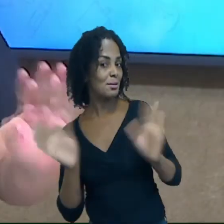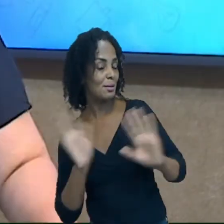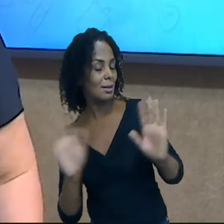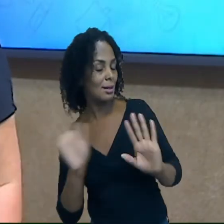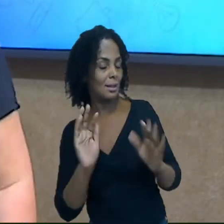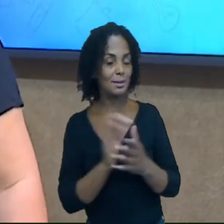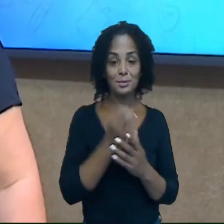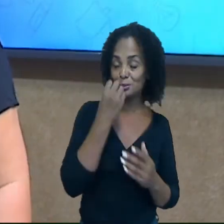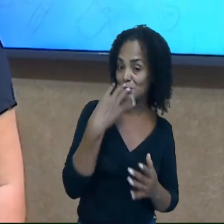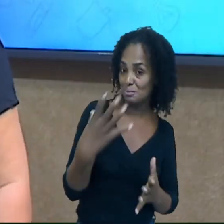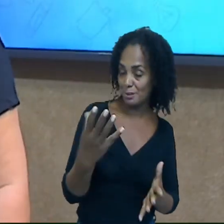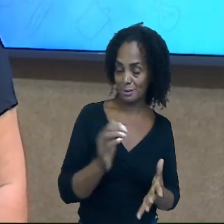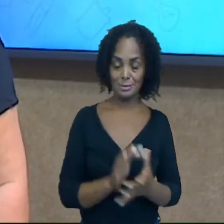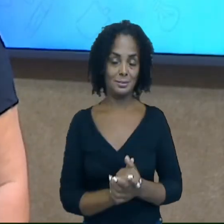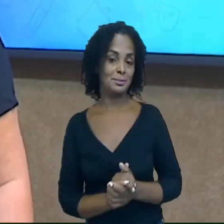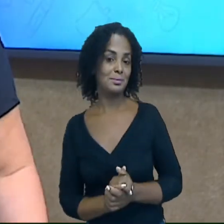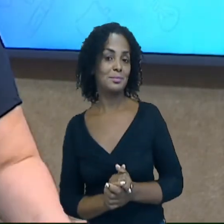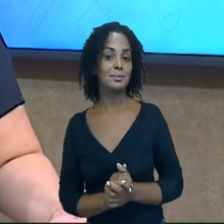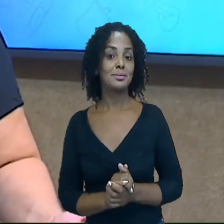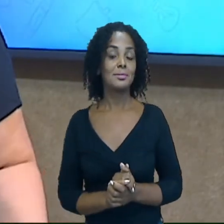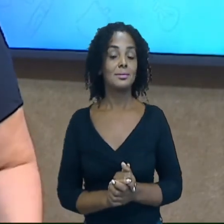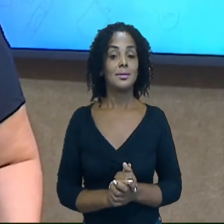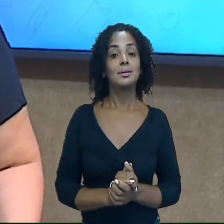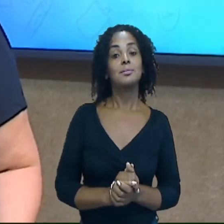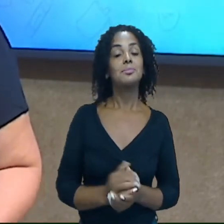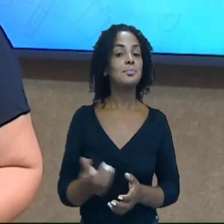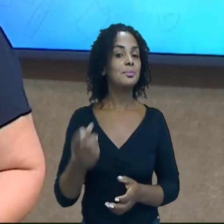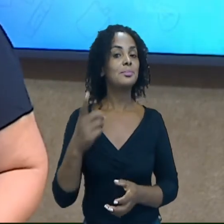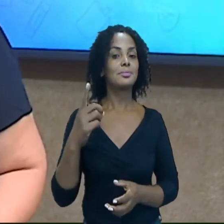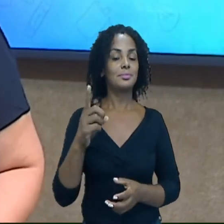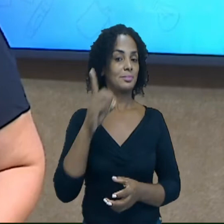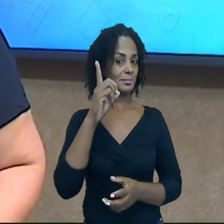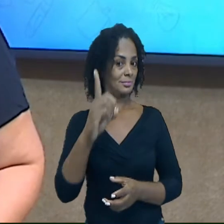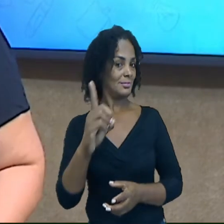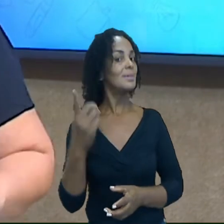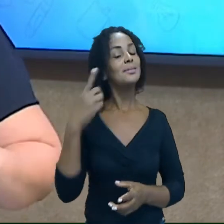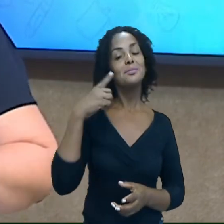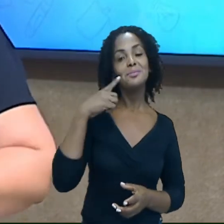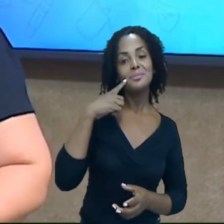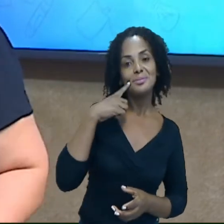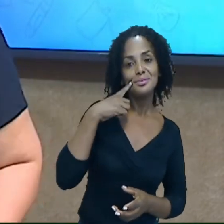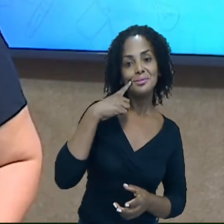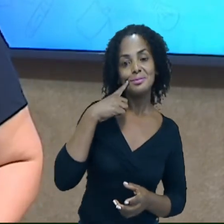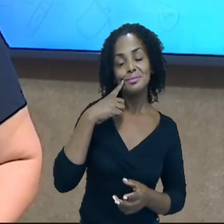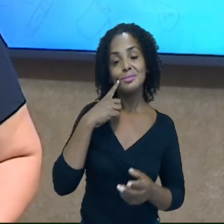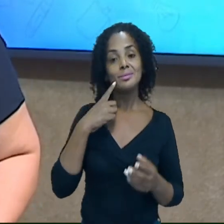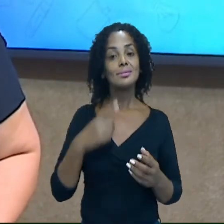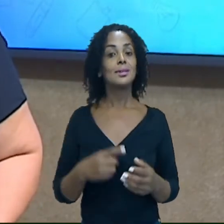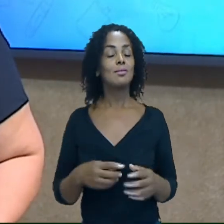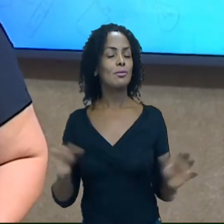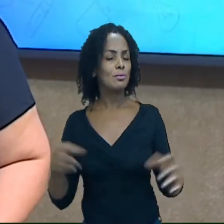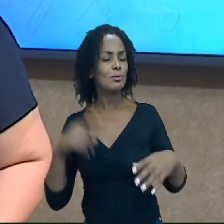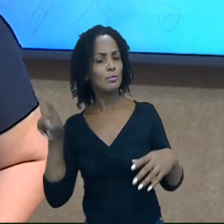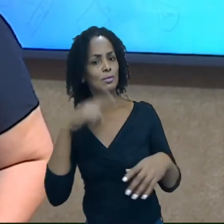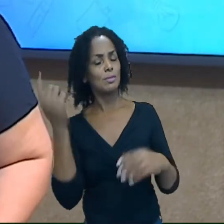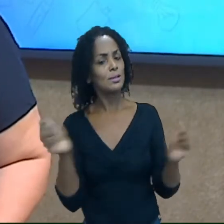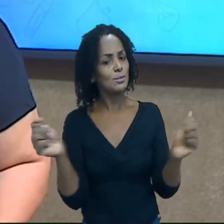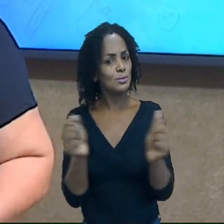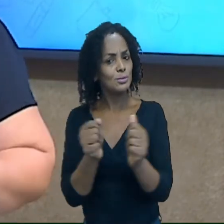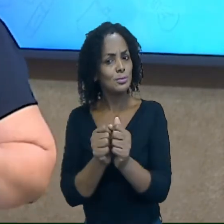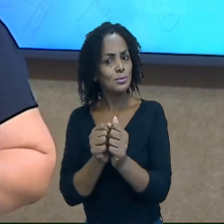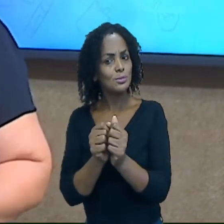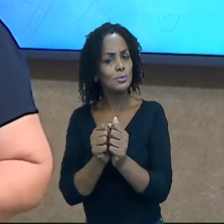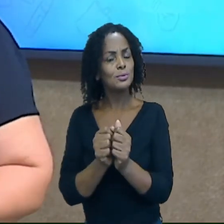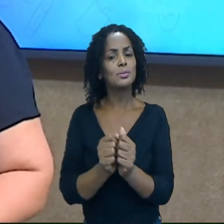Olá pessoal, tudo bem com vocês? Eu sou a professora Daniele Cristine e nós vamos ficar juntos com o componente curricular